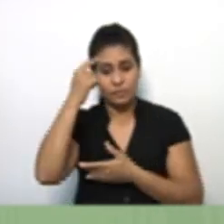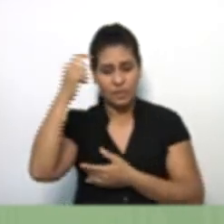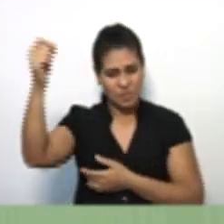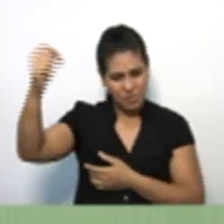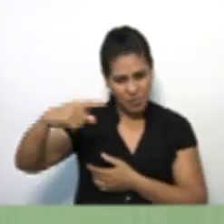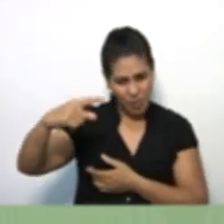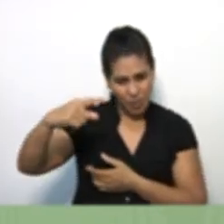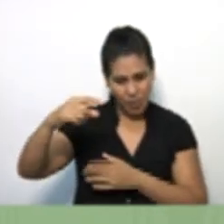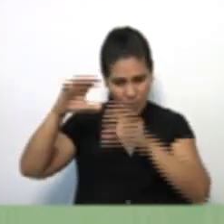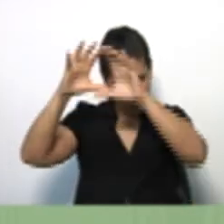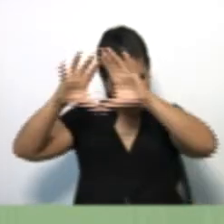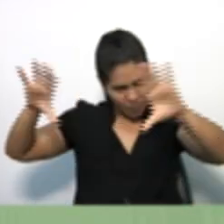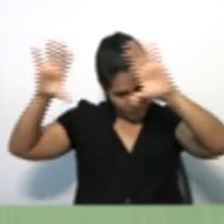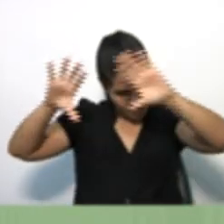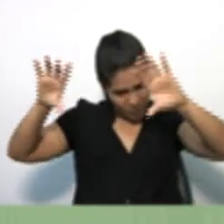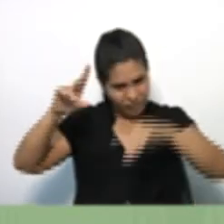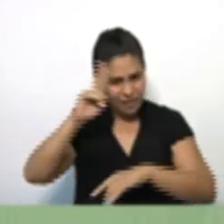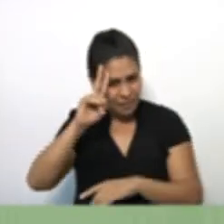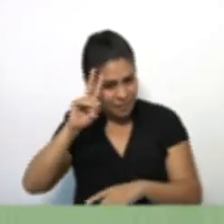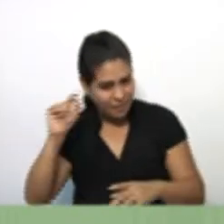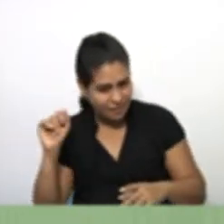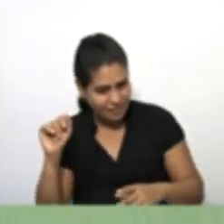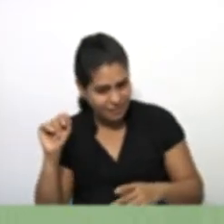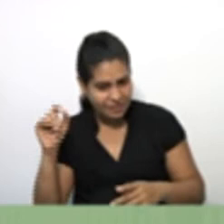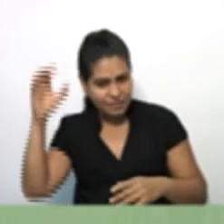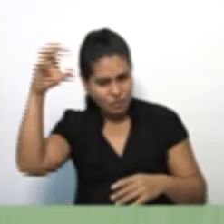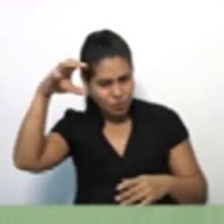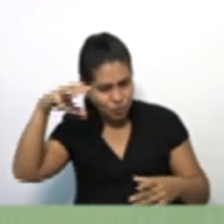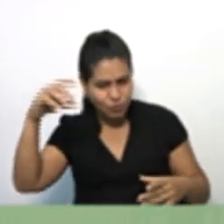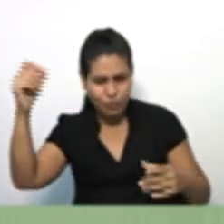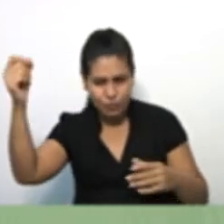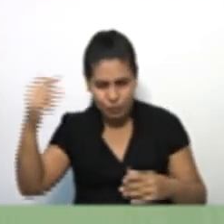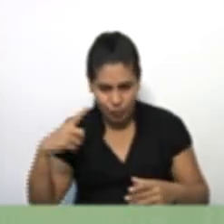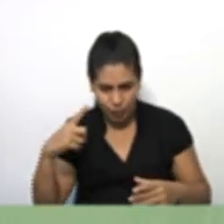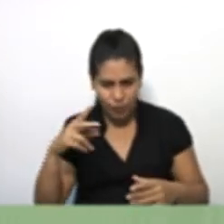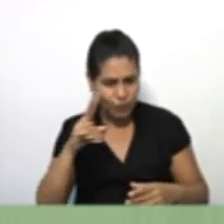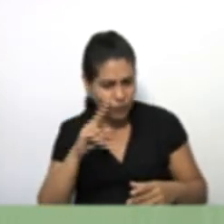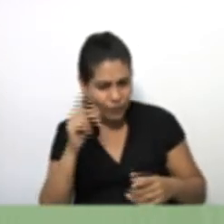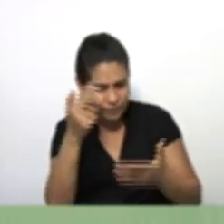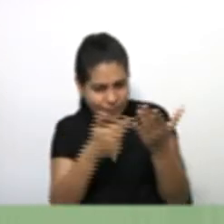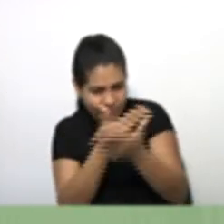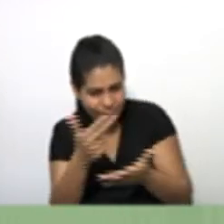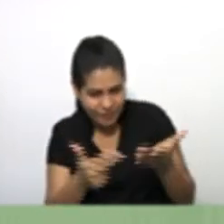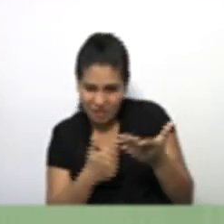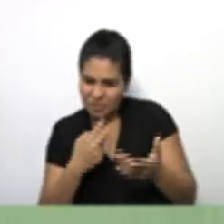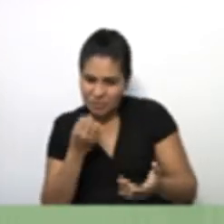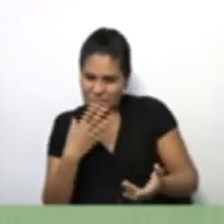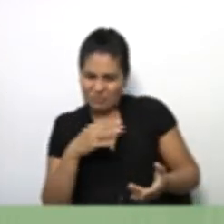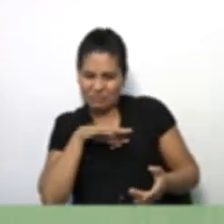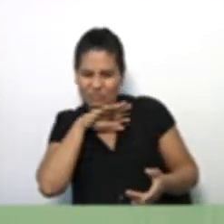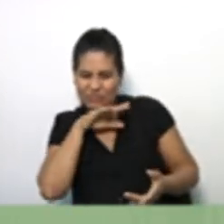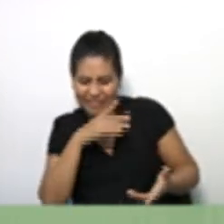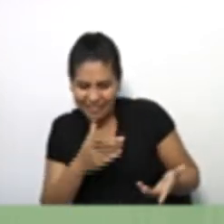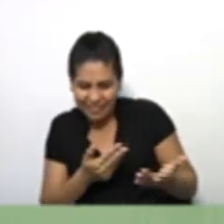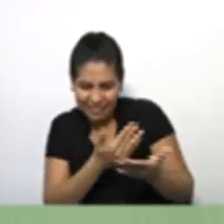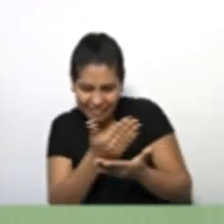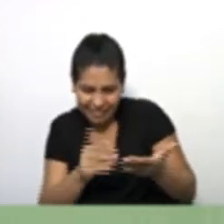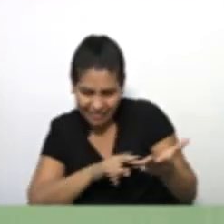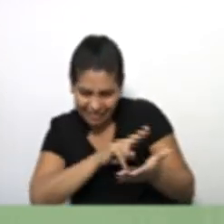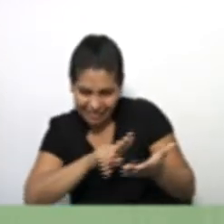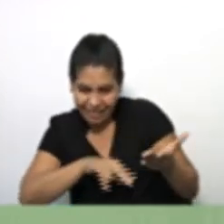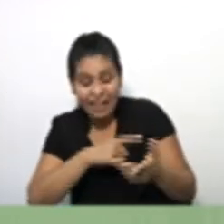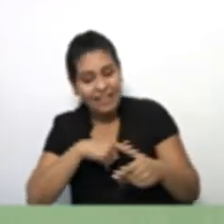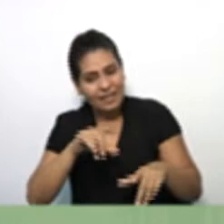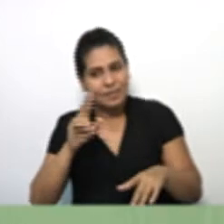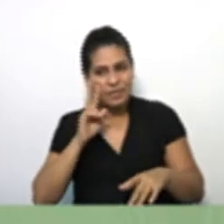solzinho, da nuvenzinha? Lembra lá, né? Vou desenhar aqui um solzinho, não sou muito bom, mas está aí. A previsão